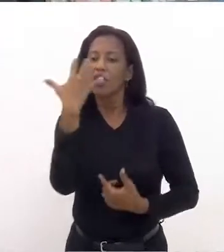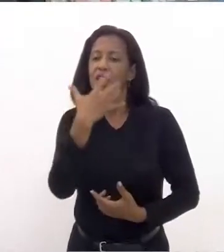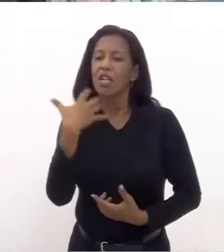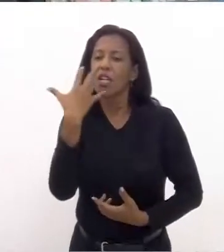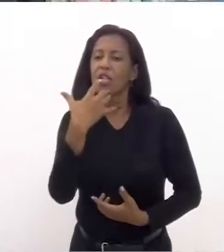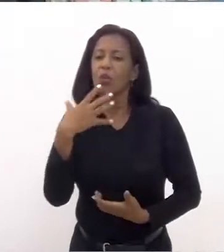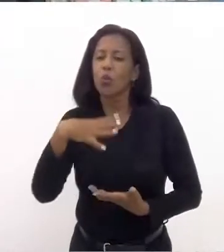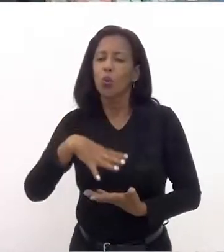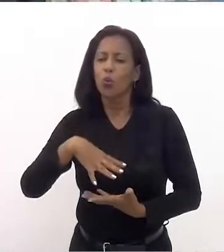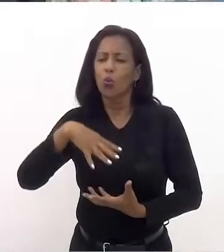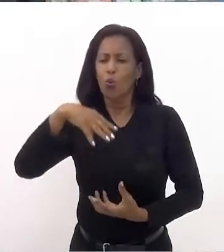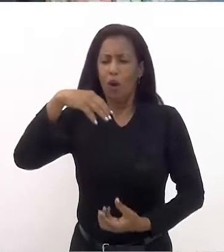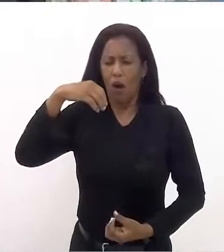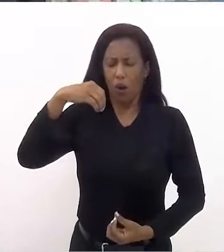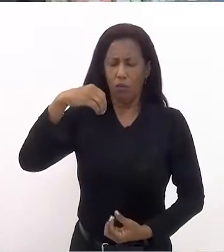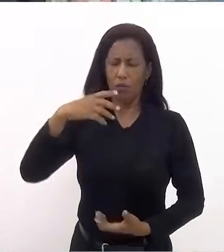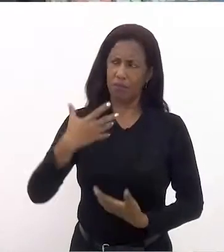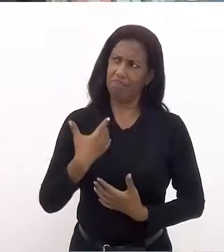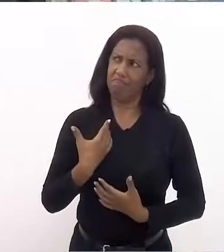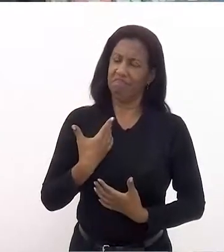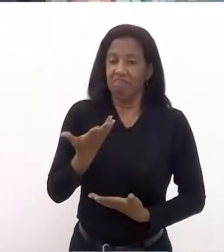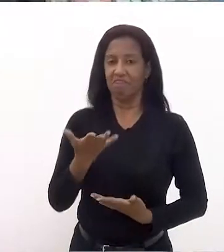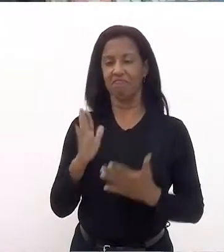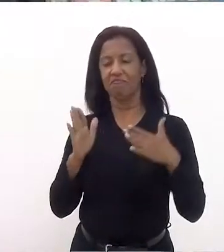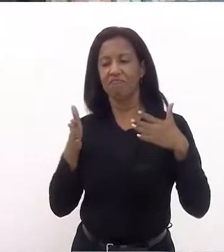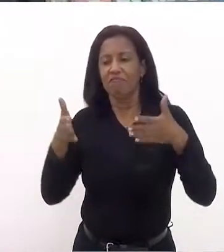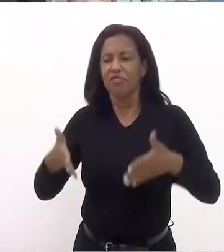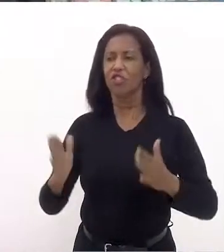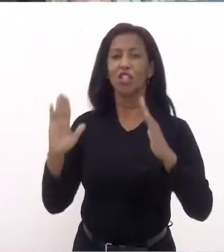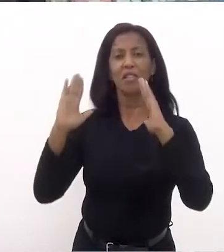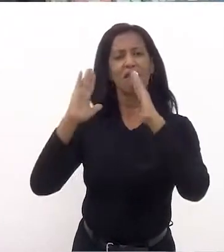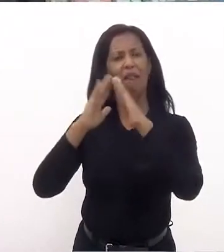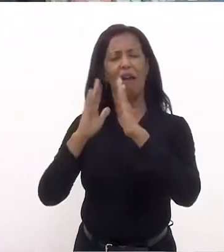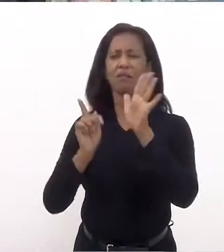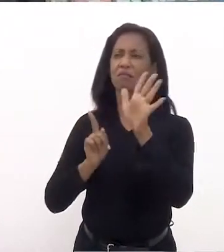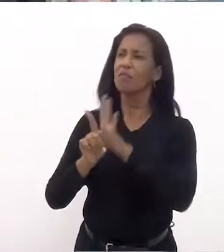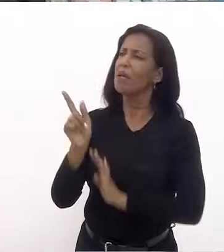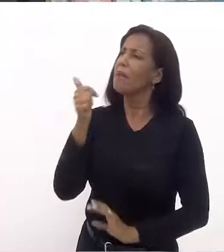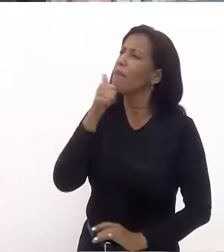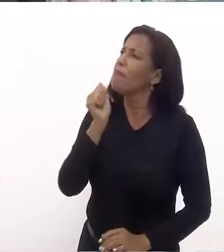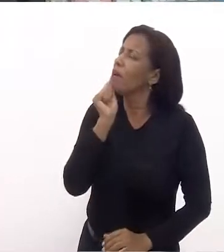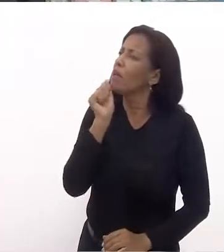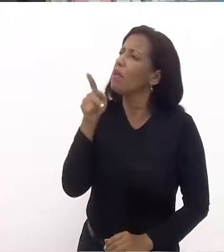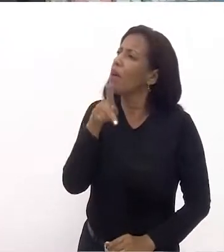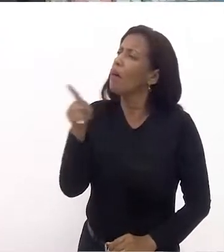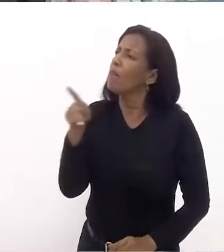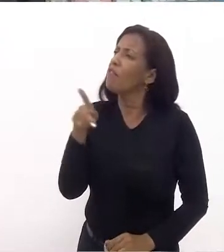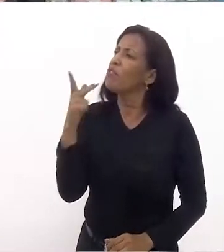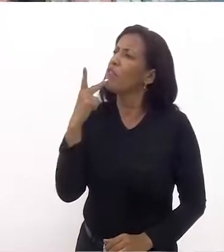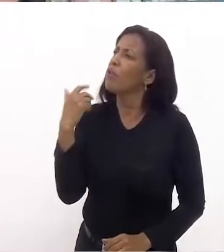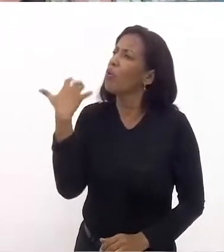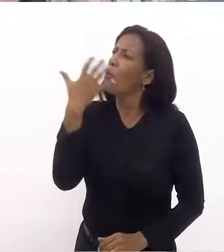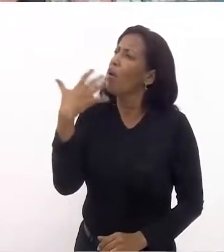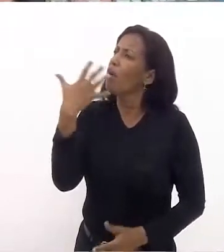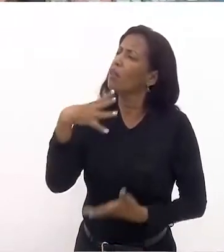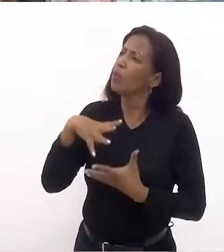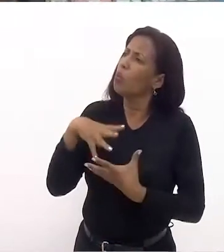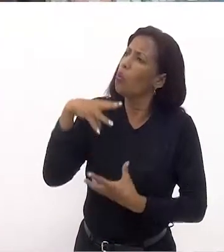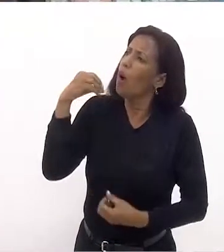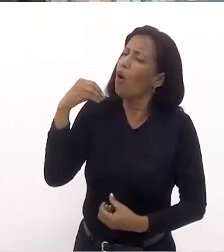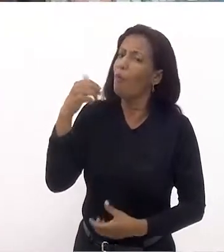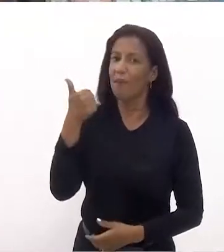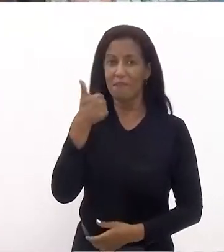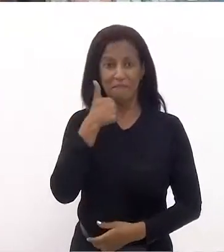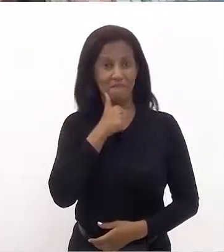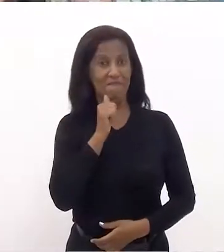alma. E eu fiquei sem saber aquilo. Cheguei em casa, falei, mãe, a professora diz que eu cantei com alma.